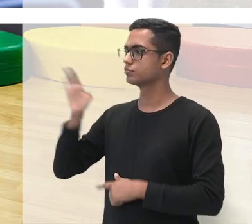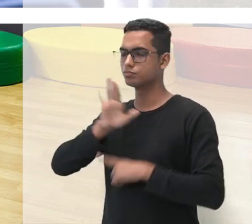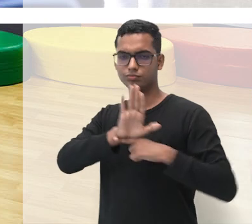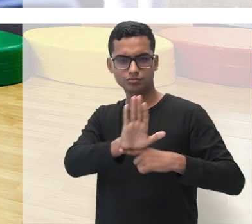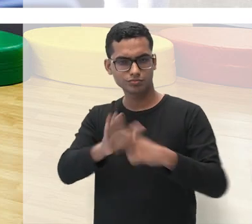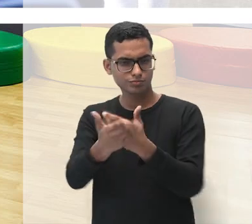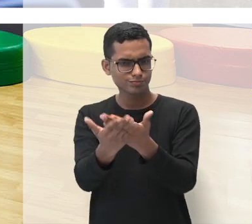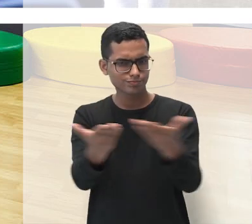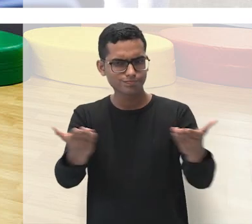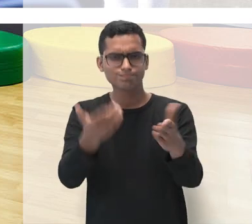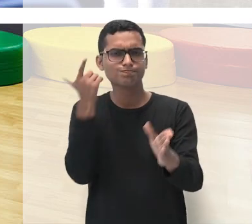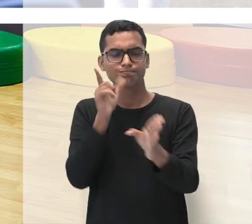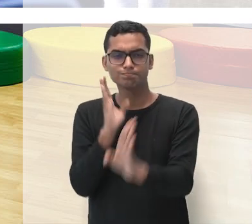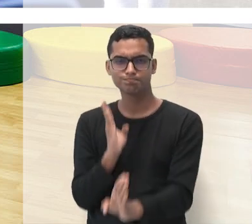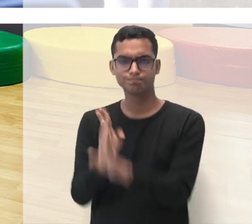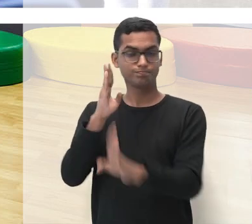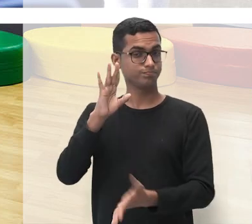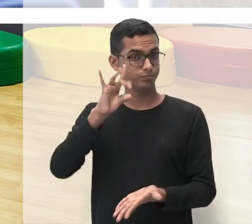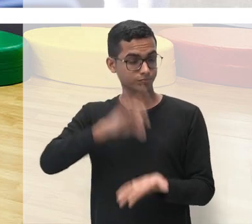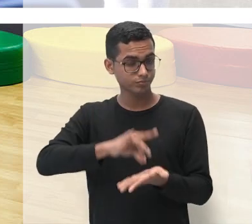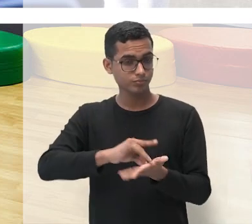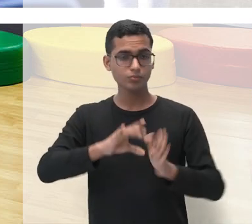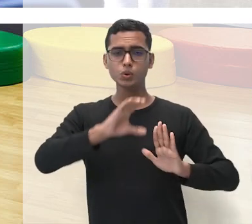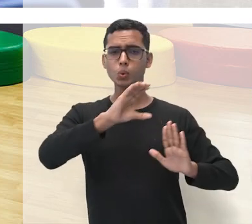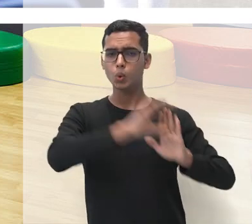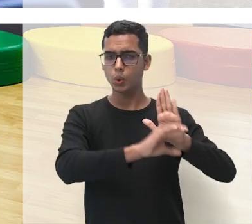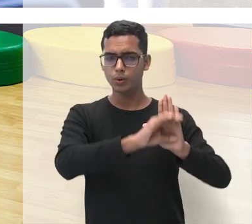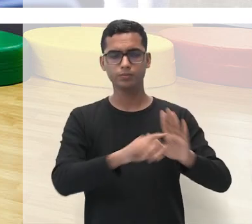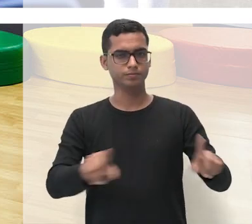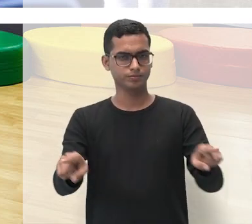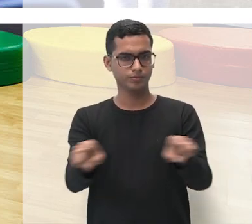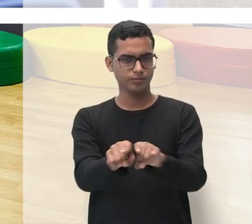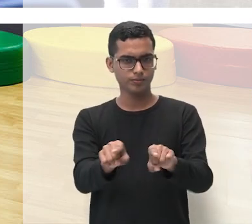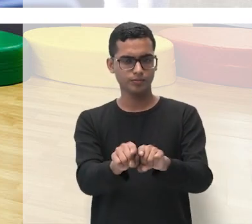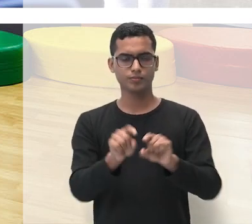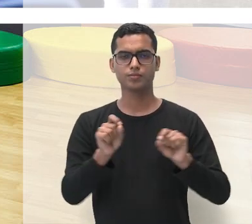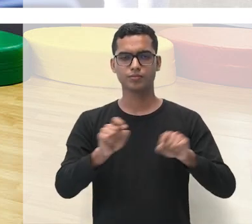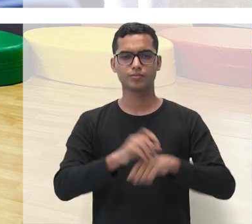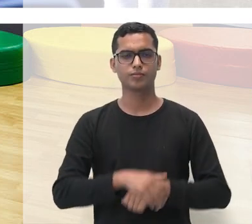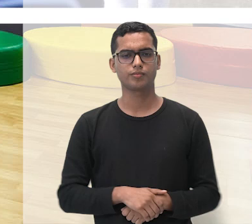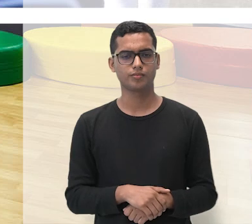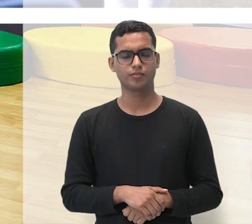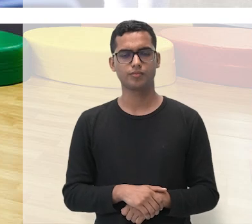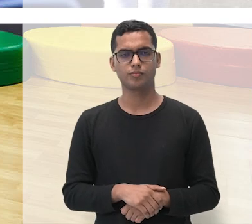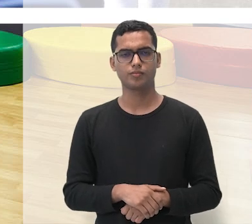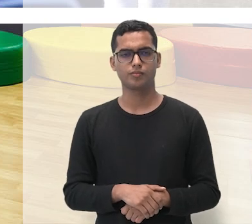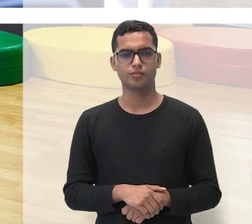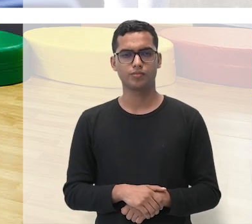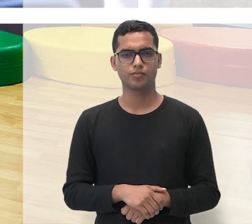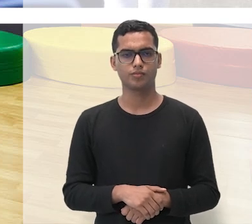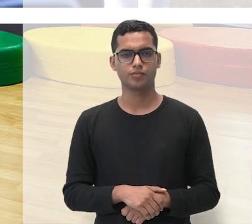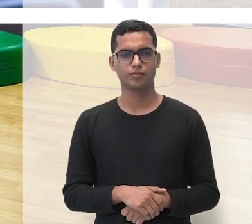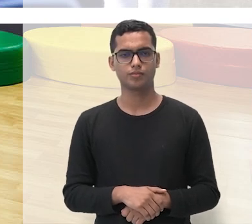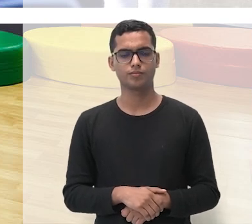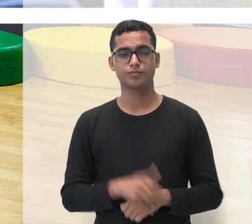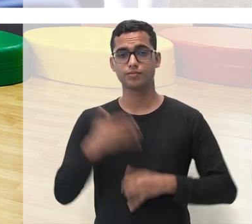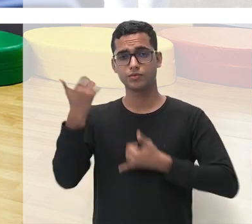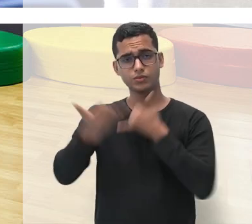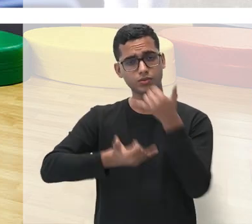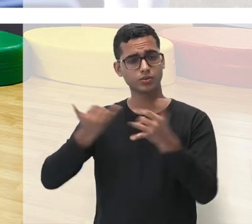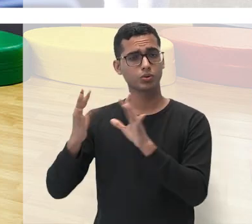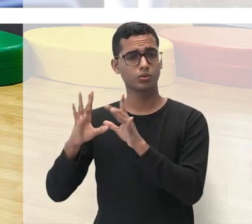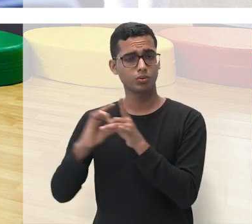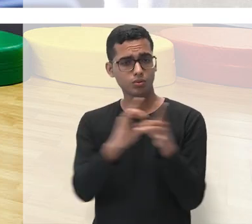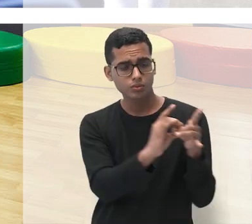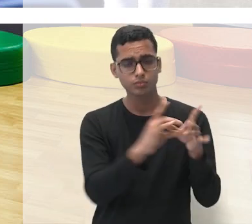vocês a descobrirem aí a definição e o que é, né, o que são, na verdade, esses jogos de